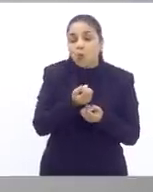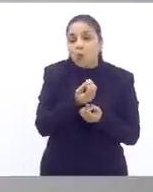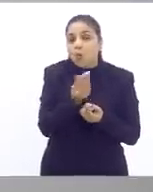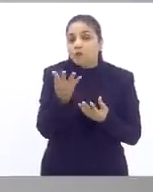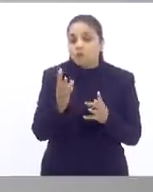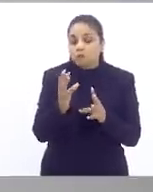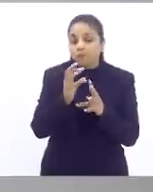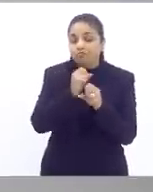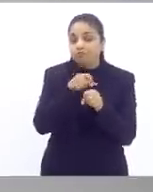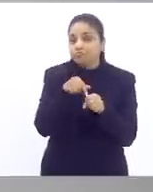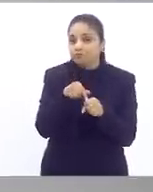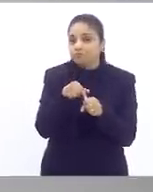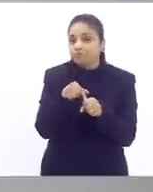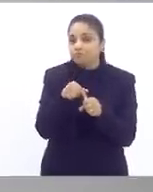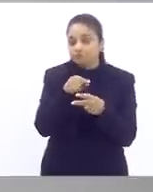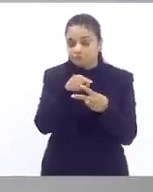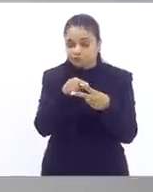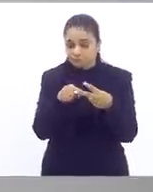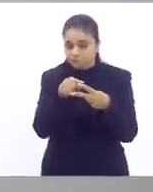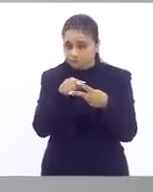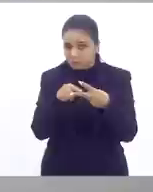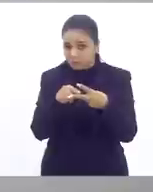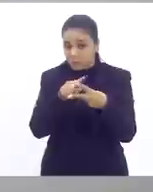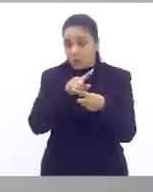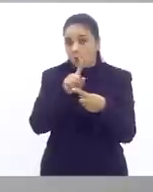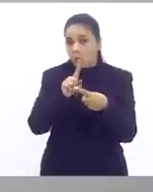para duas coisas uma